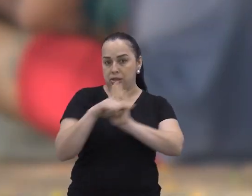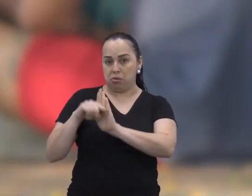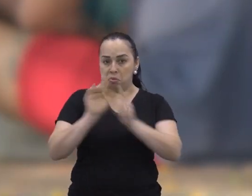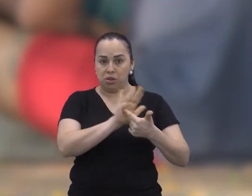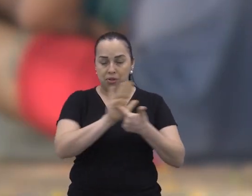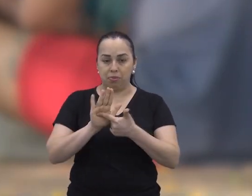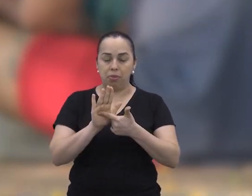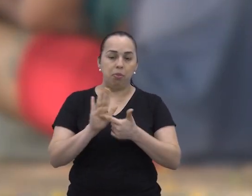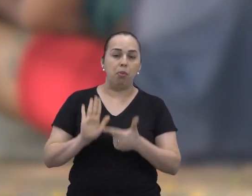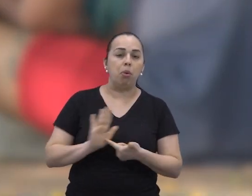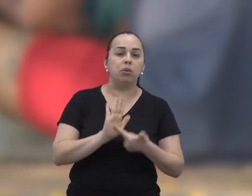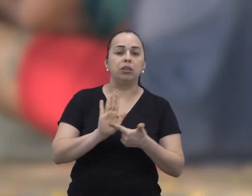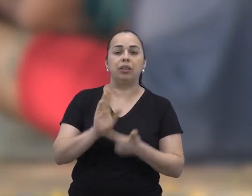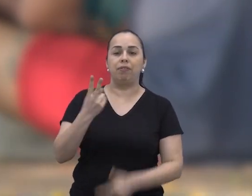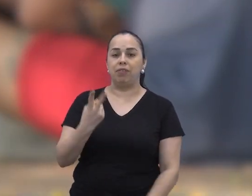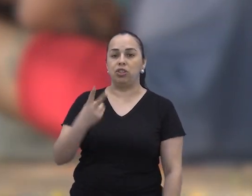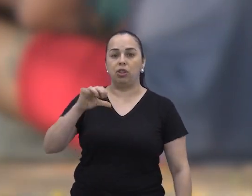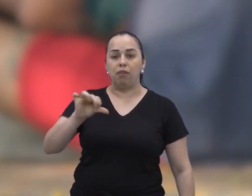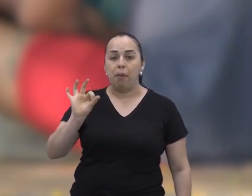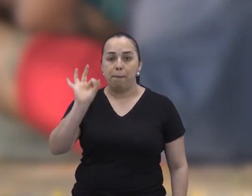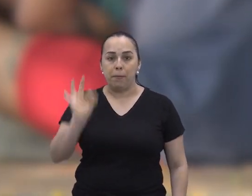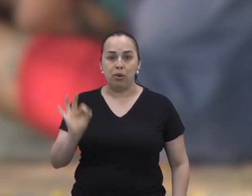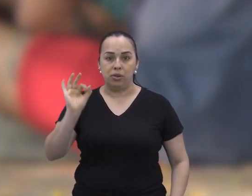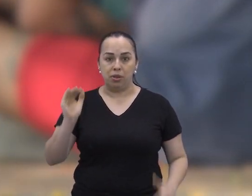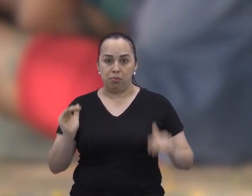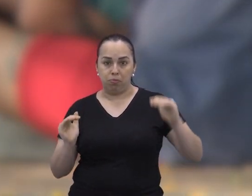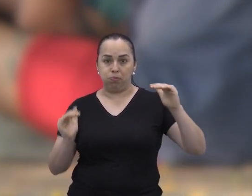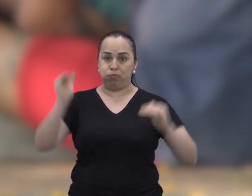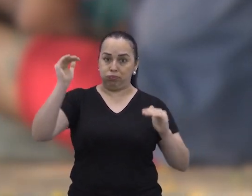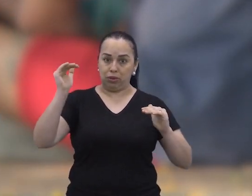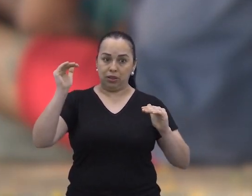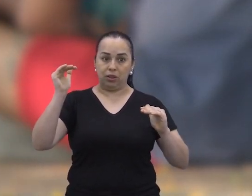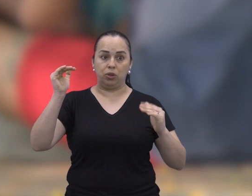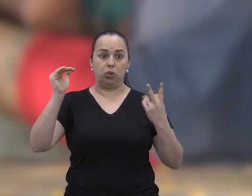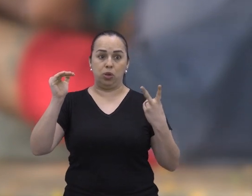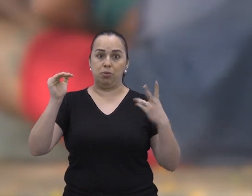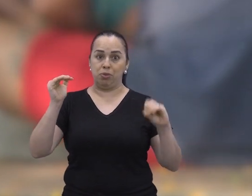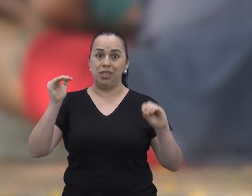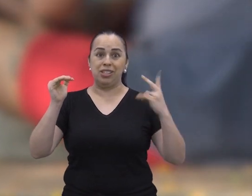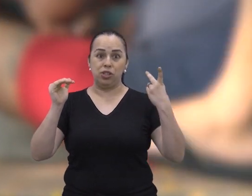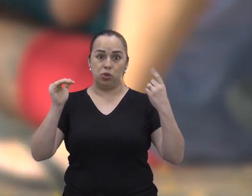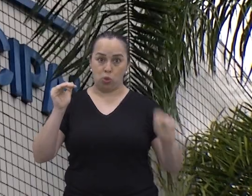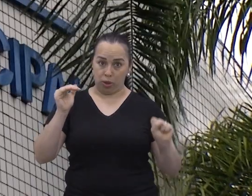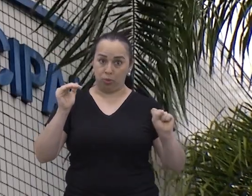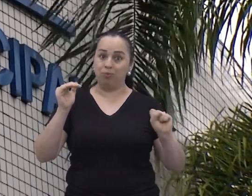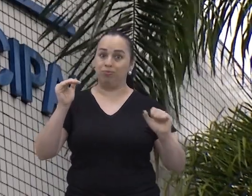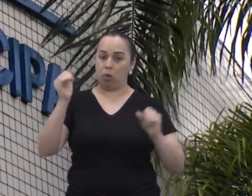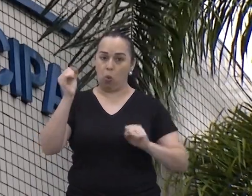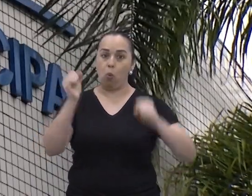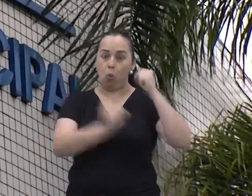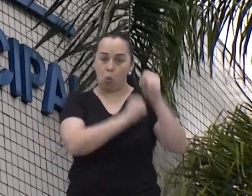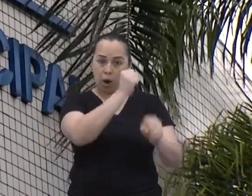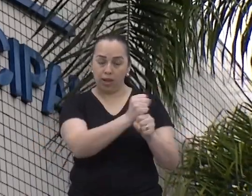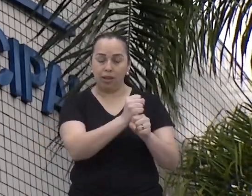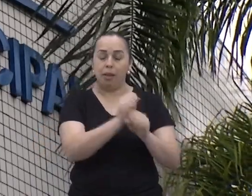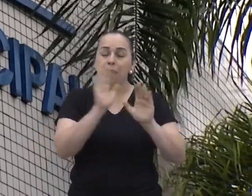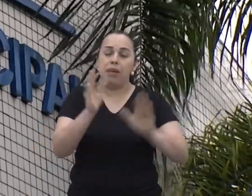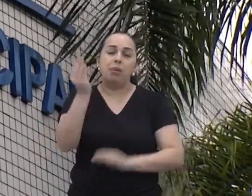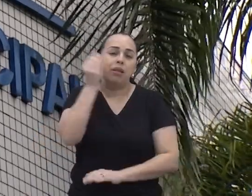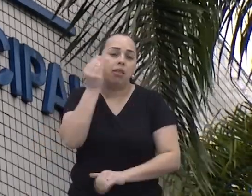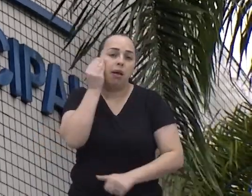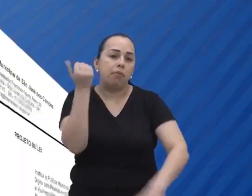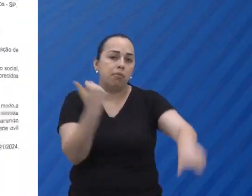Uma alta de 29% se comparado ao mesmo período em 2018. Para tentar reverter